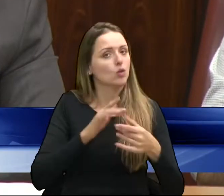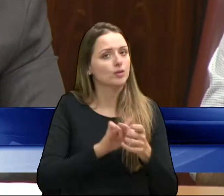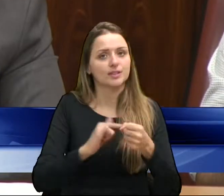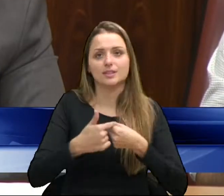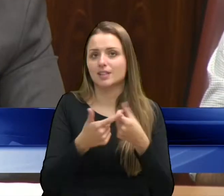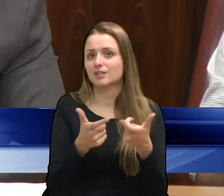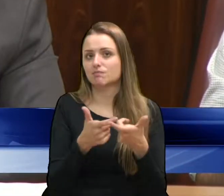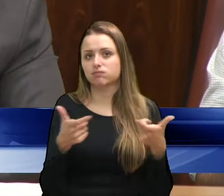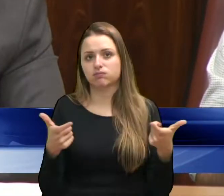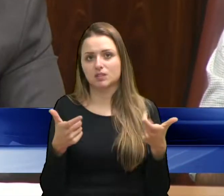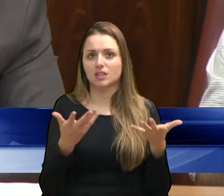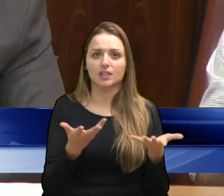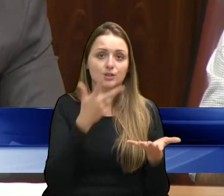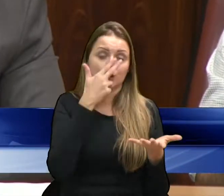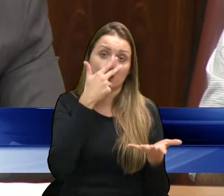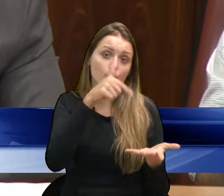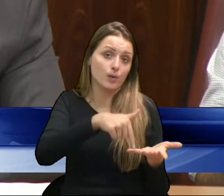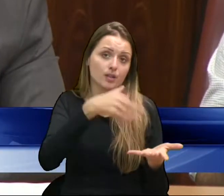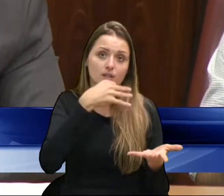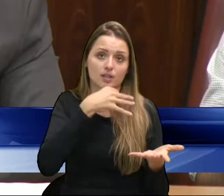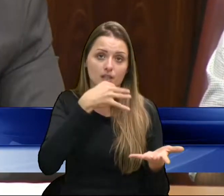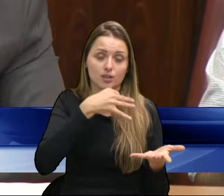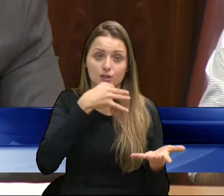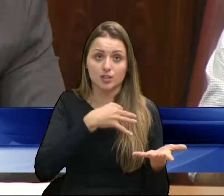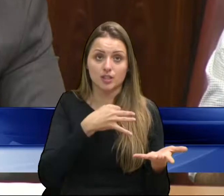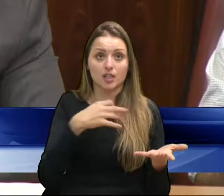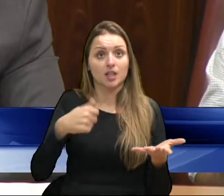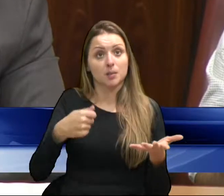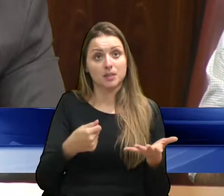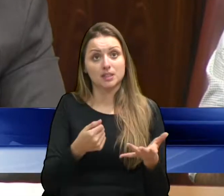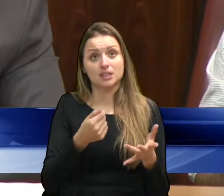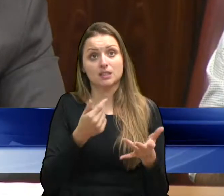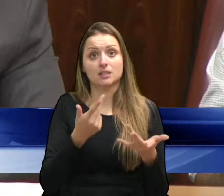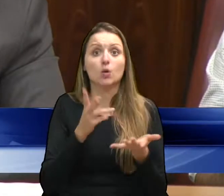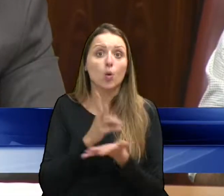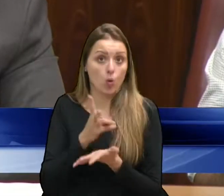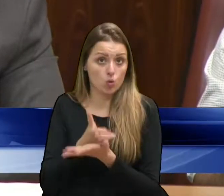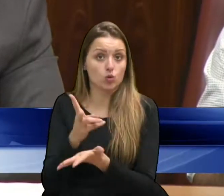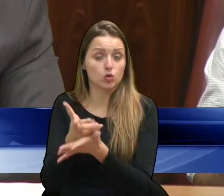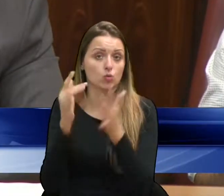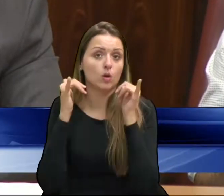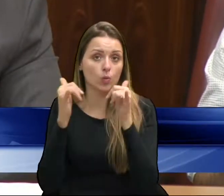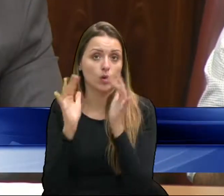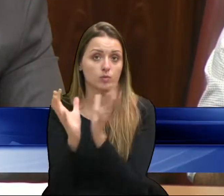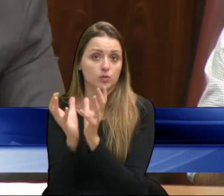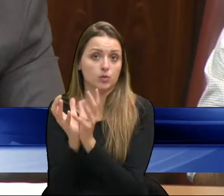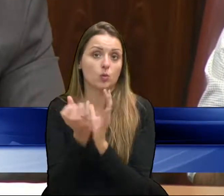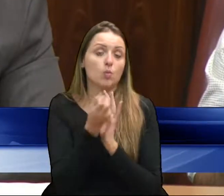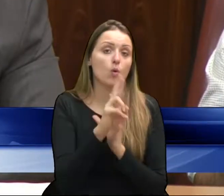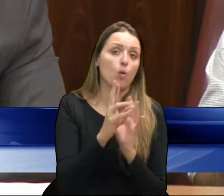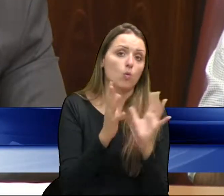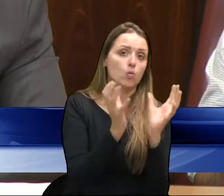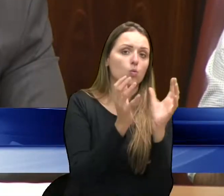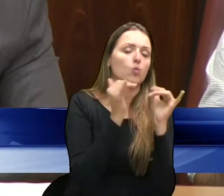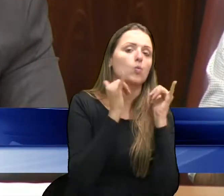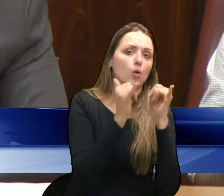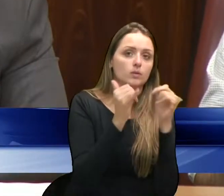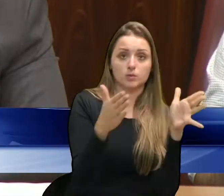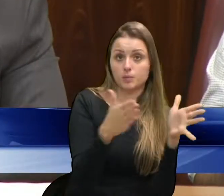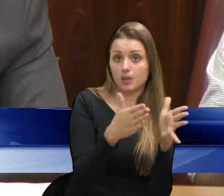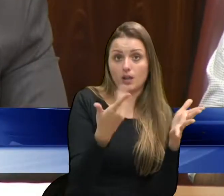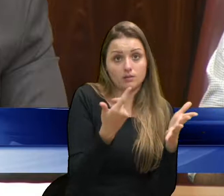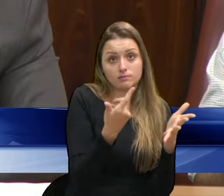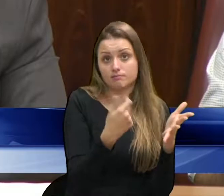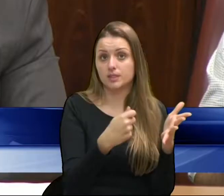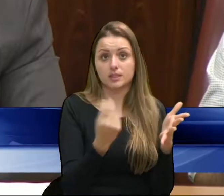porte e médio, como Caxias do Sul, tendo que ser preservado o transporte, seja ele coletivo ou seletivo. Tá?